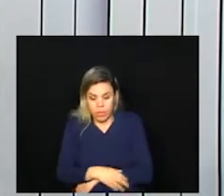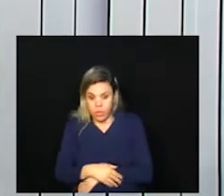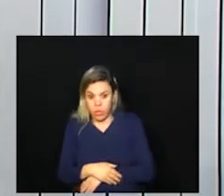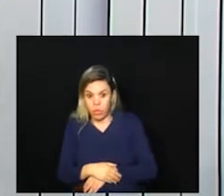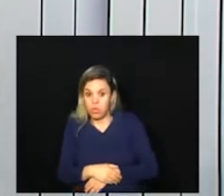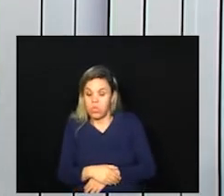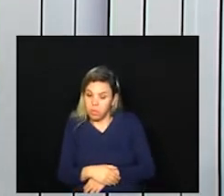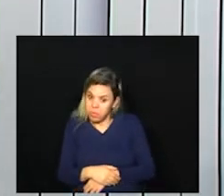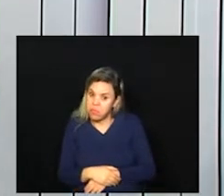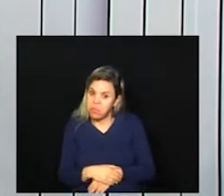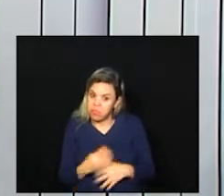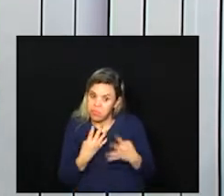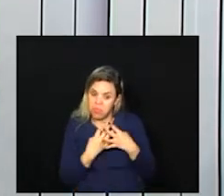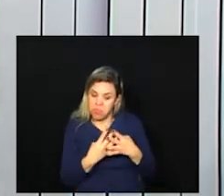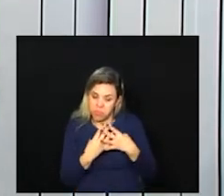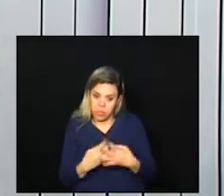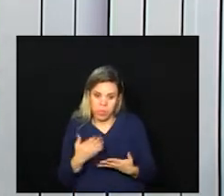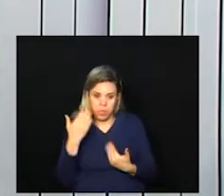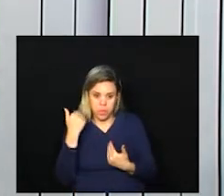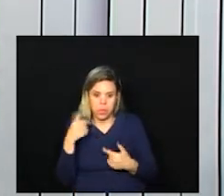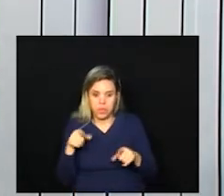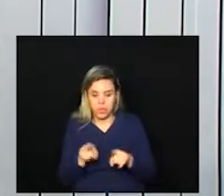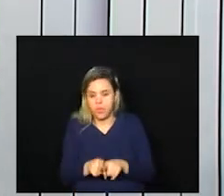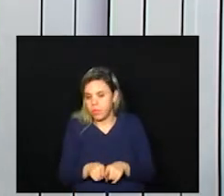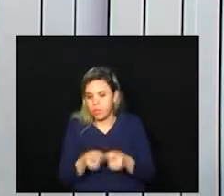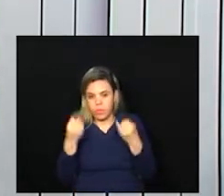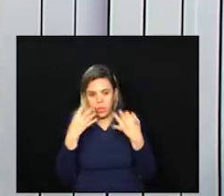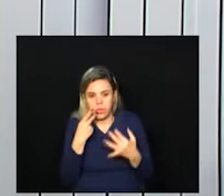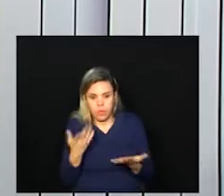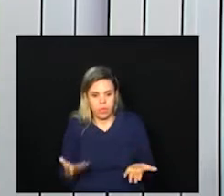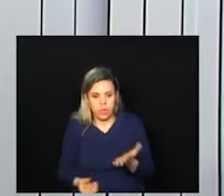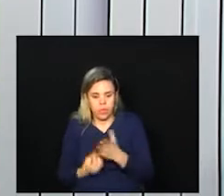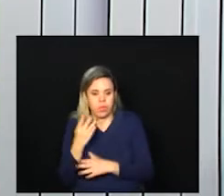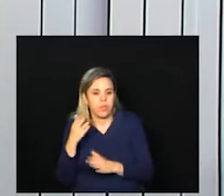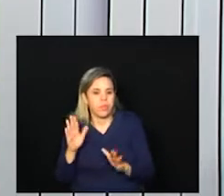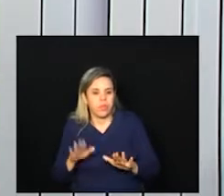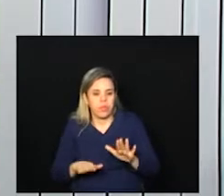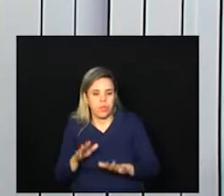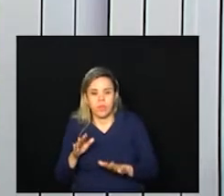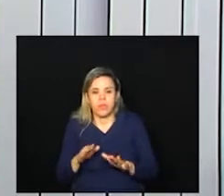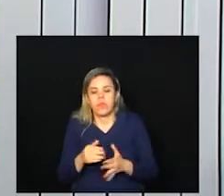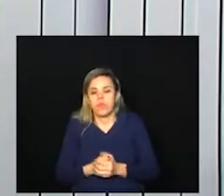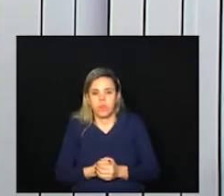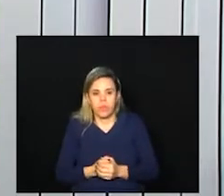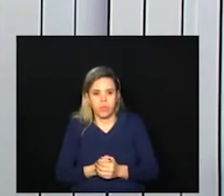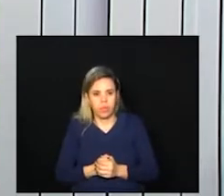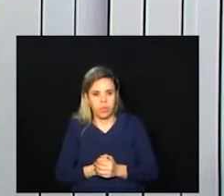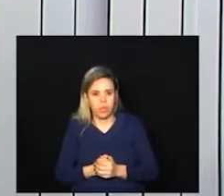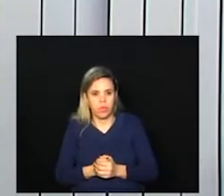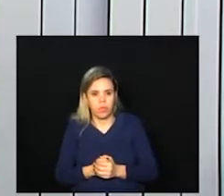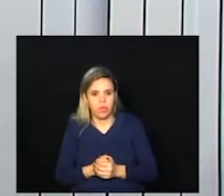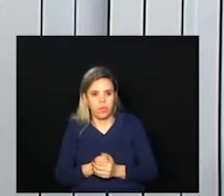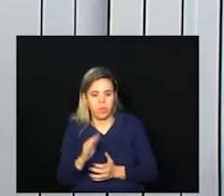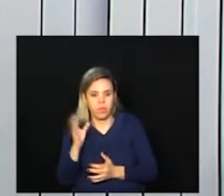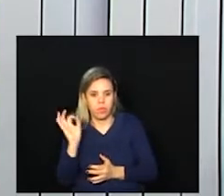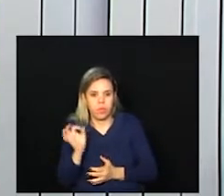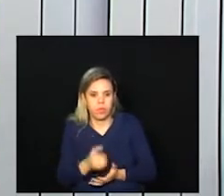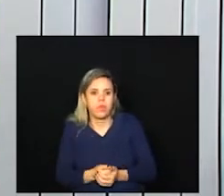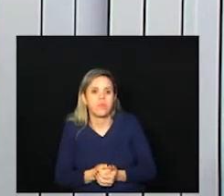gente balança as redes do jogo da Macaca e conta tudo aí, o provável Bugre diante do Botafogo, tá